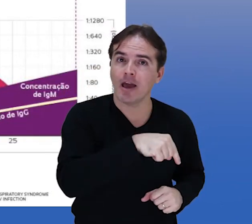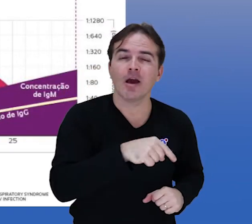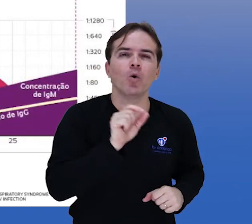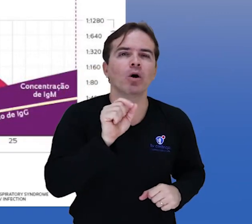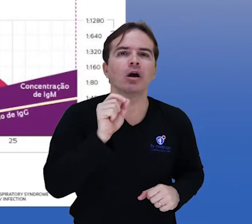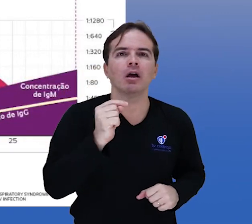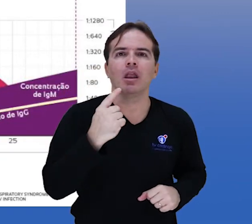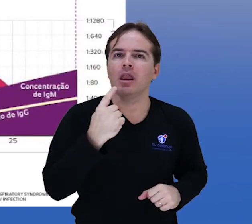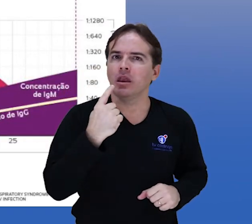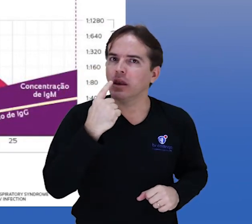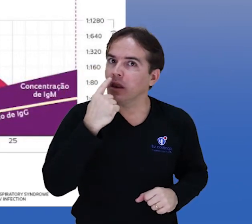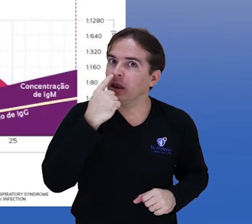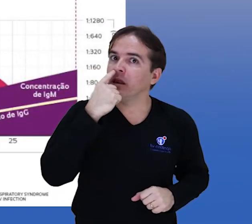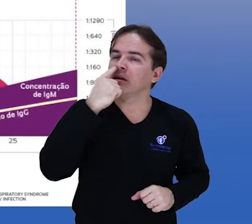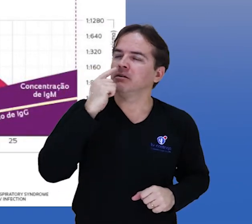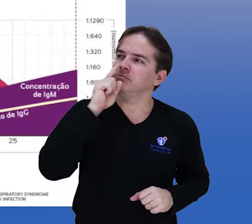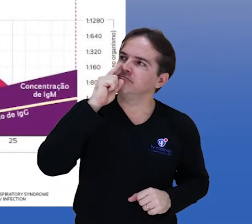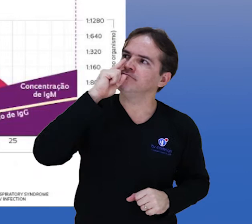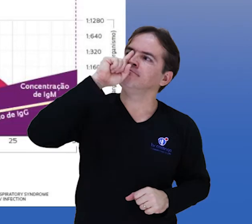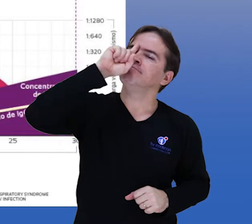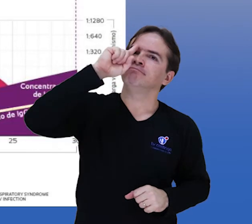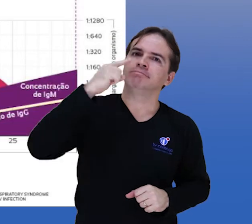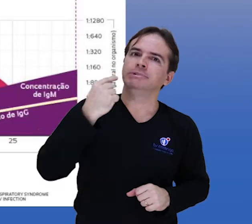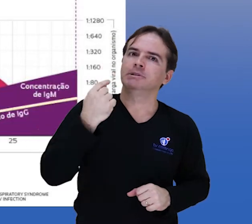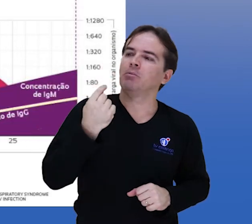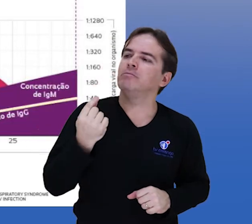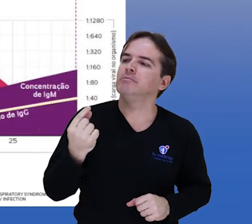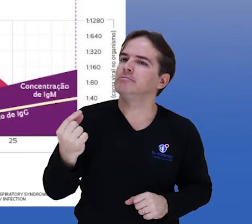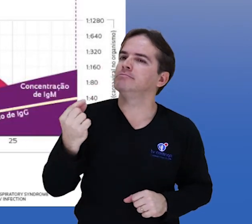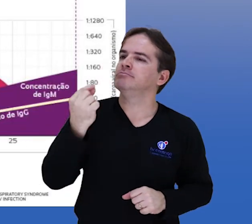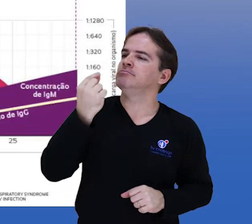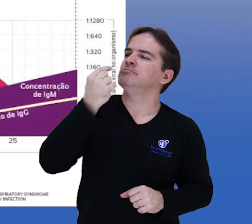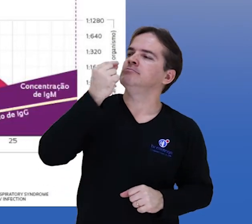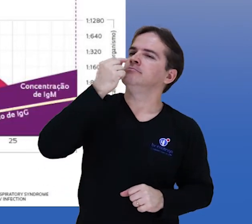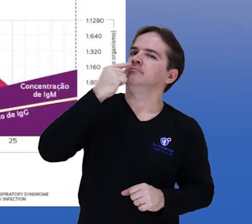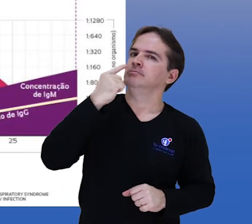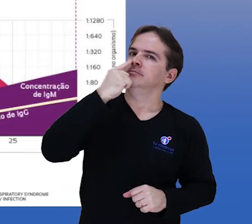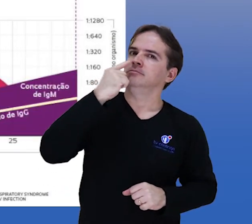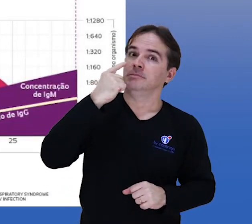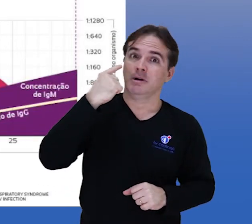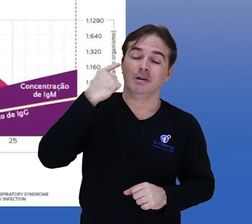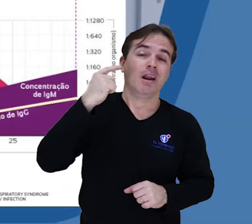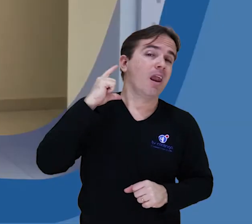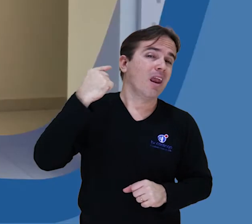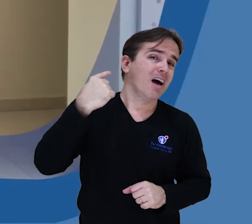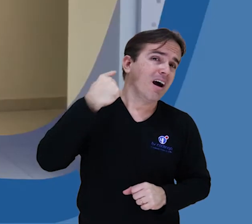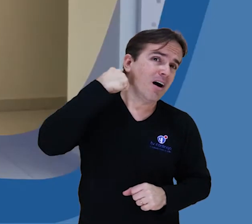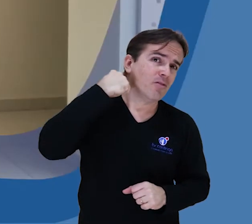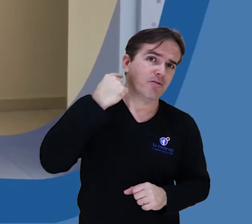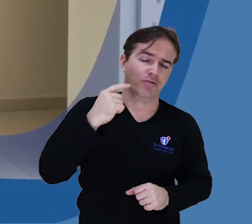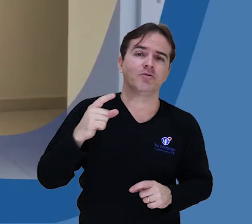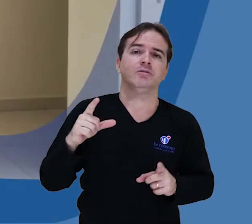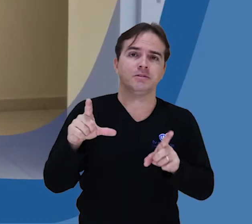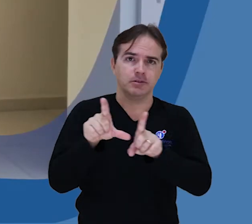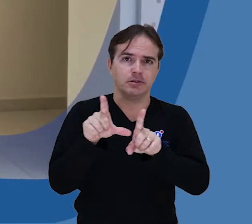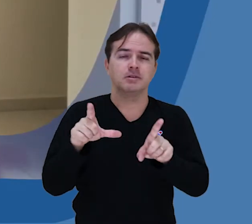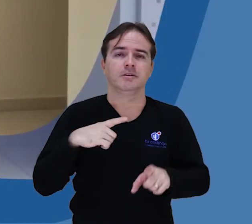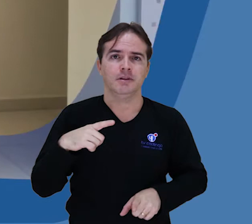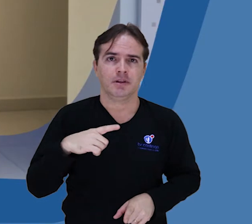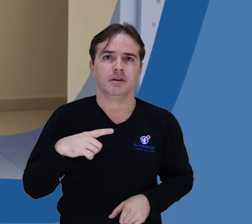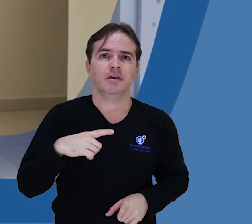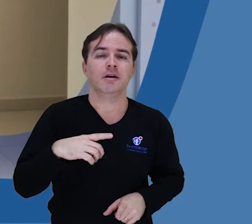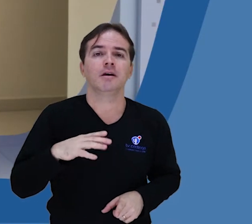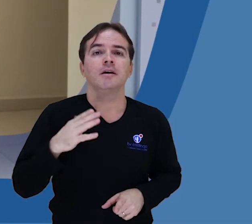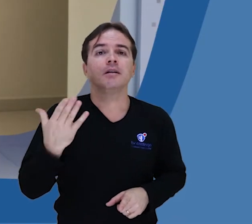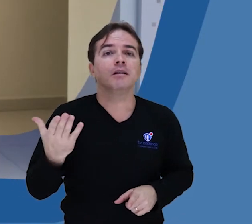do fundo do nariz, também chamado nasofaringe, ou da garganta, chamado orofaringe. E quando fazer